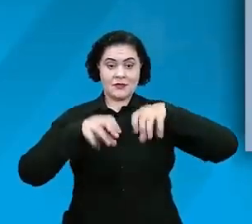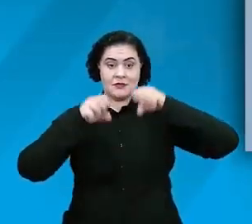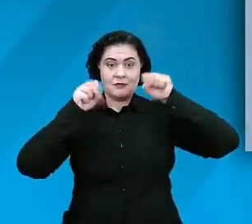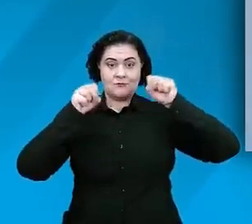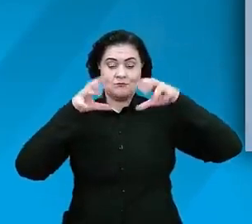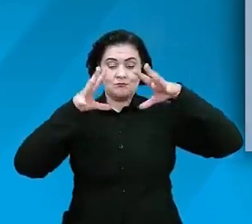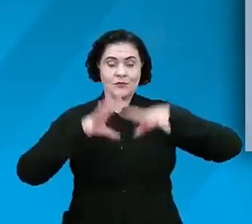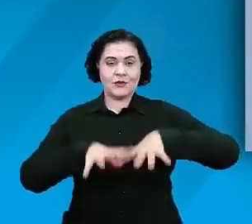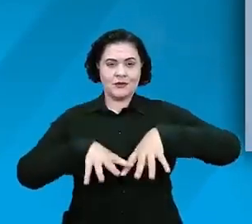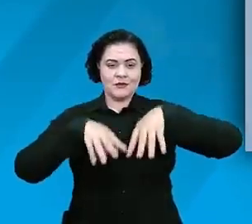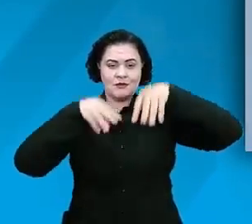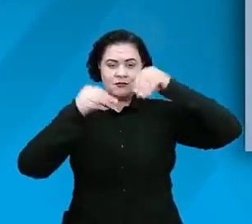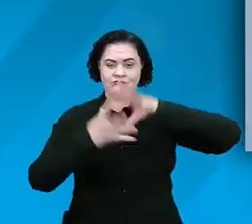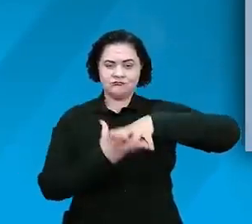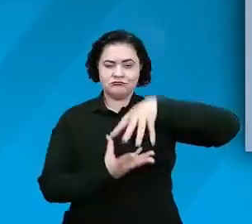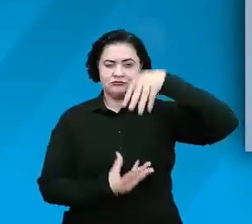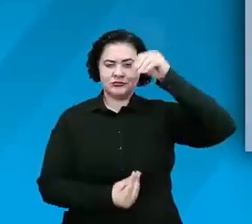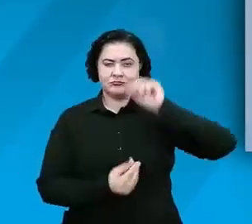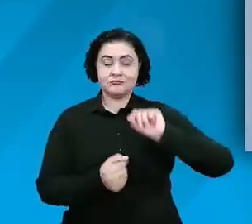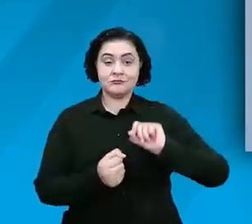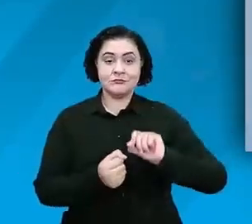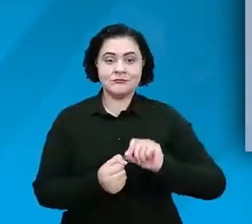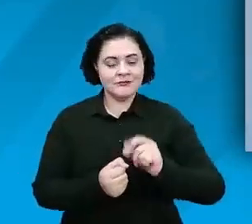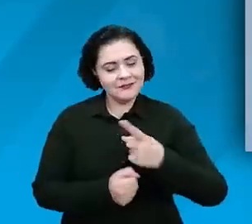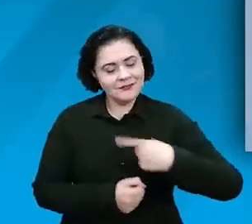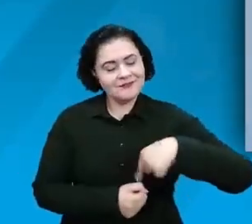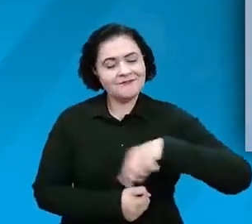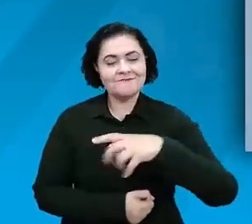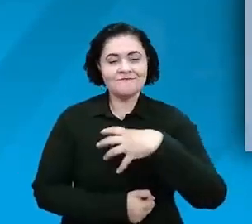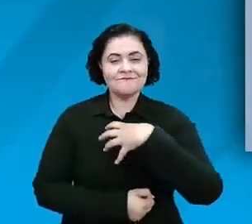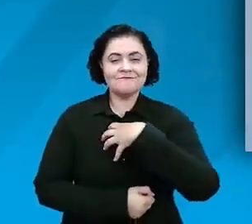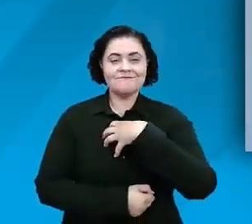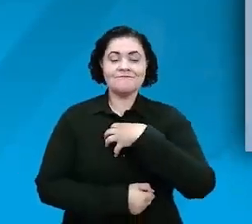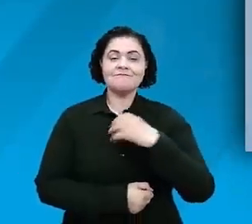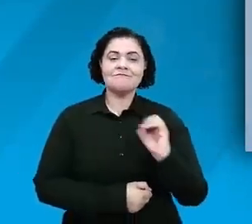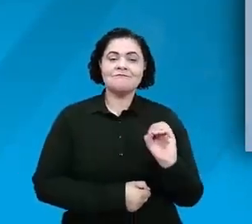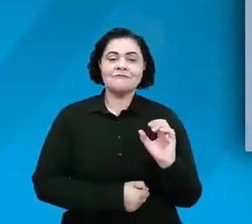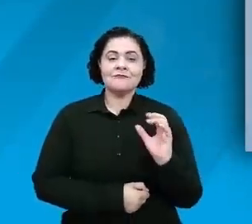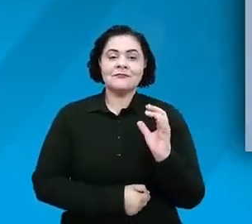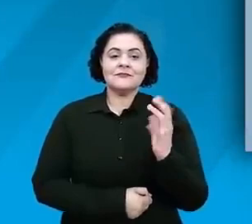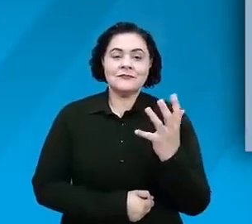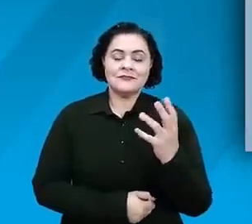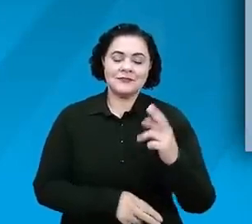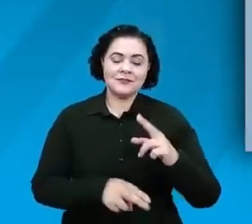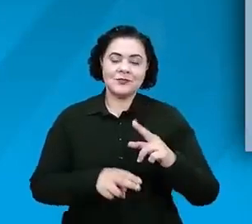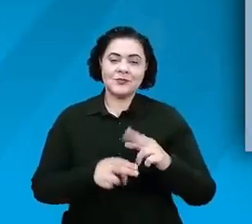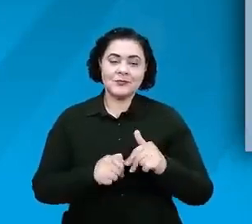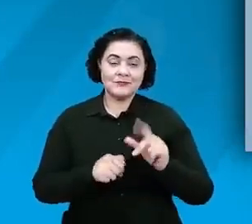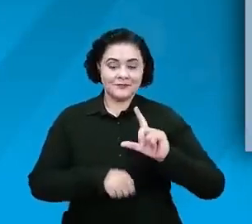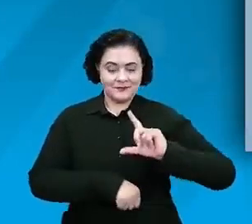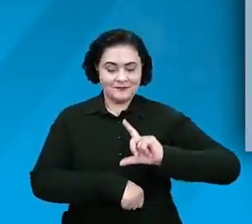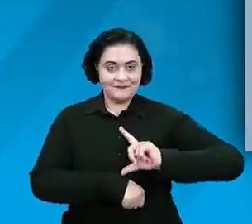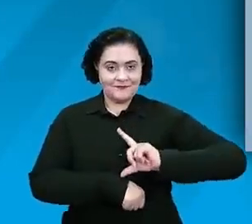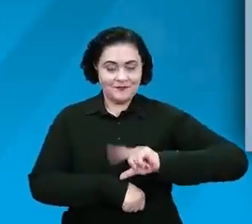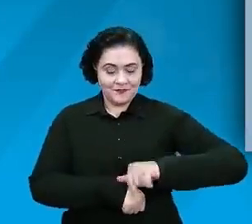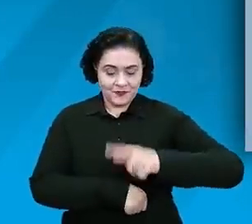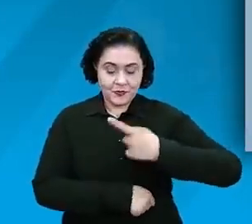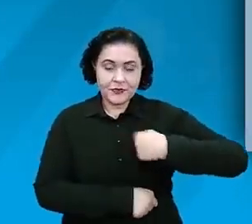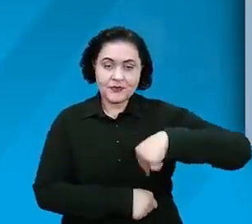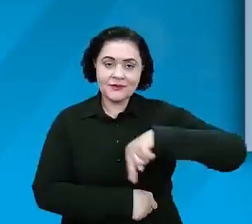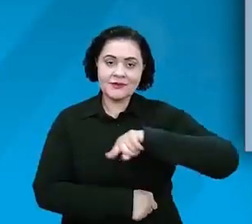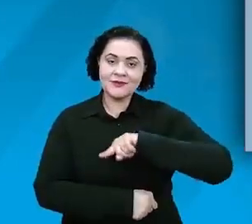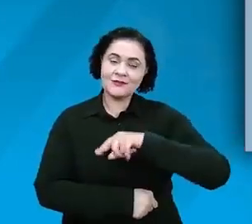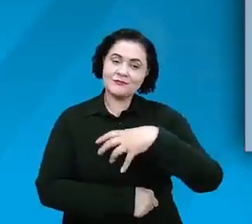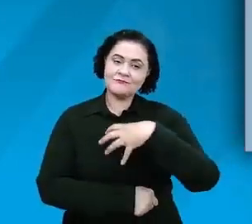fazem, nós nos tornamos cativos dessas circunstâncias e por isso retardamos a